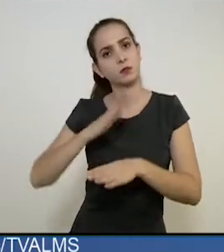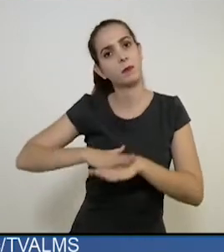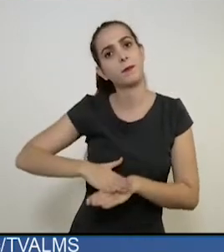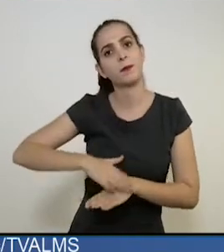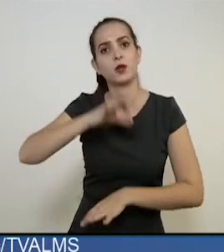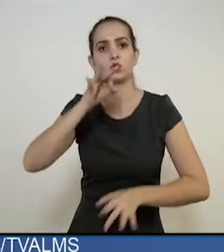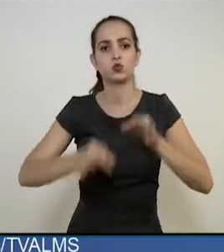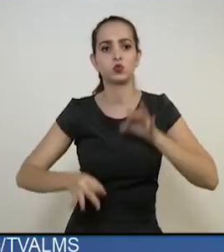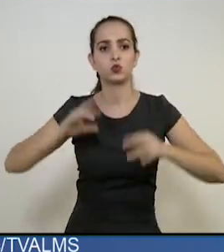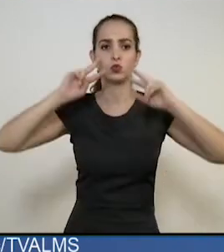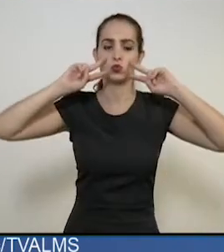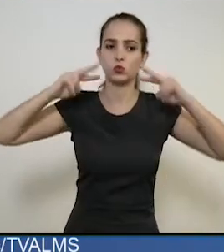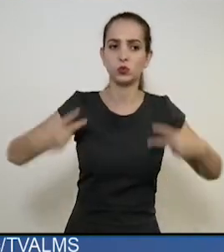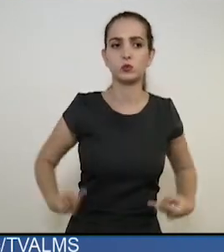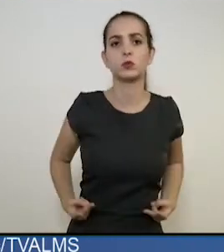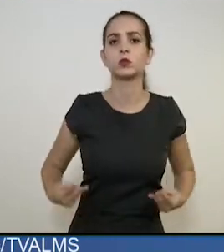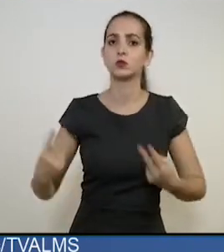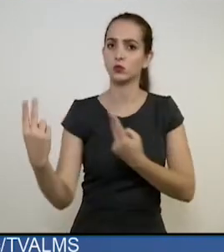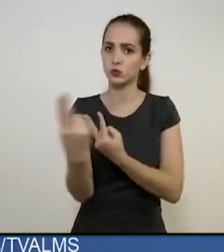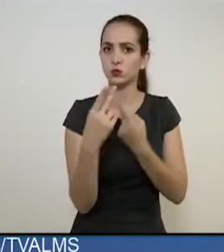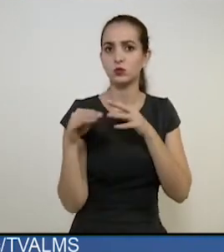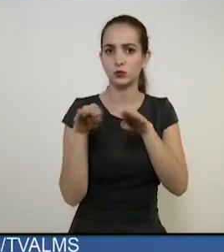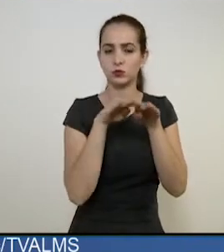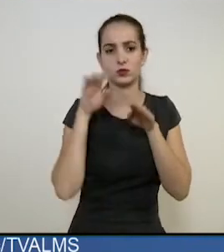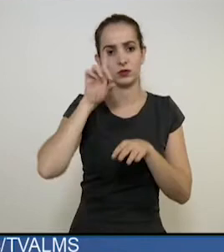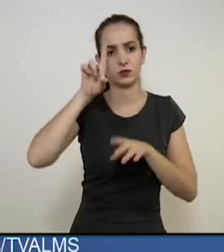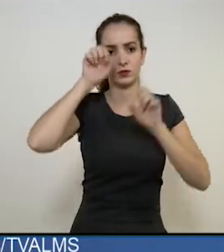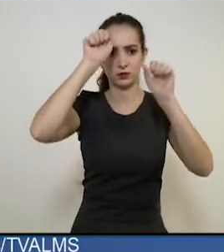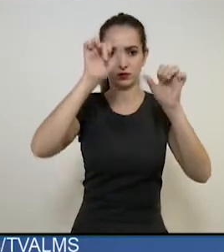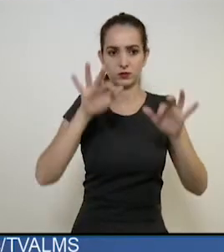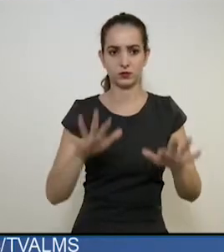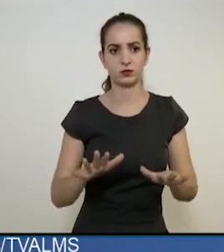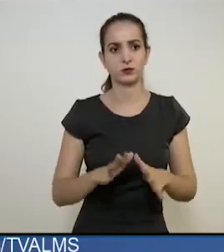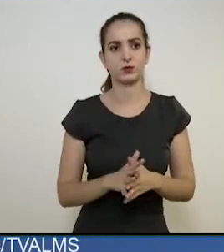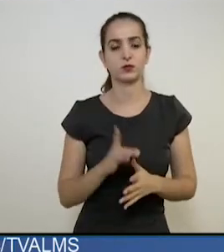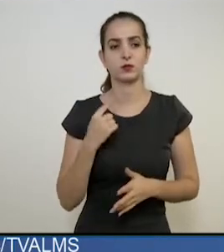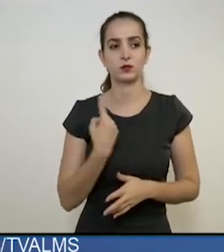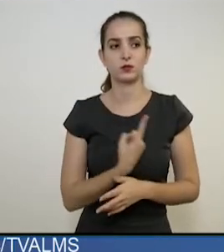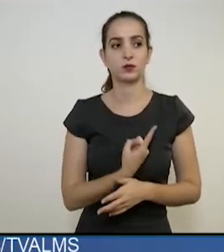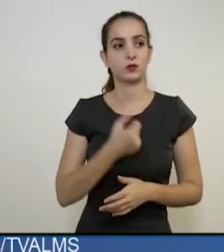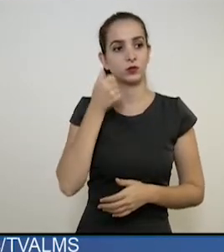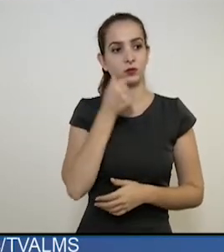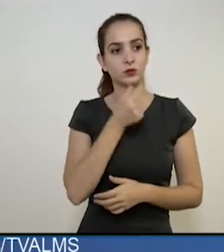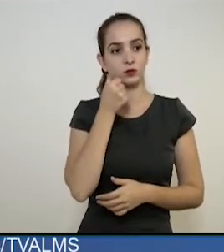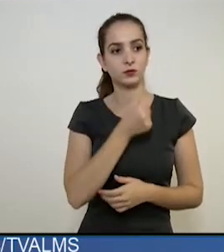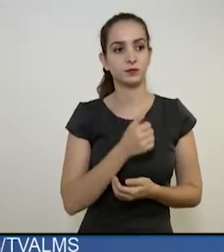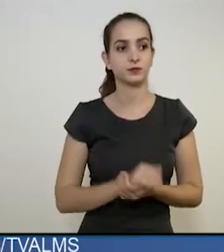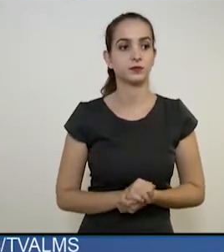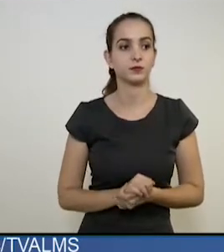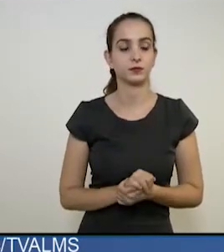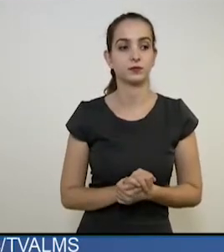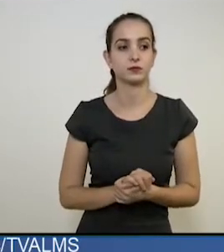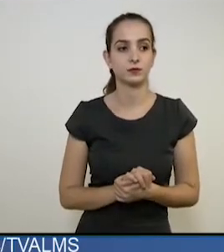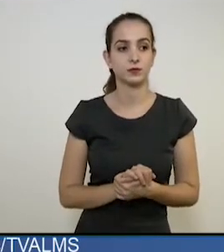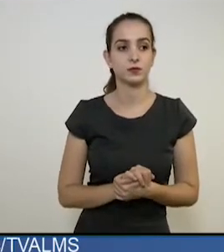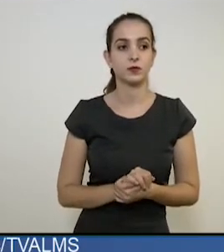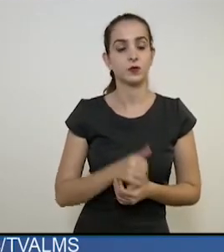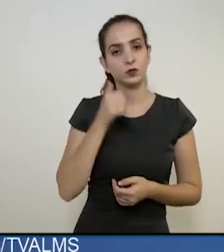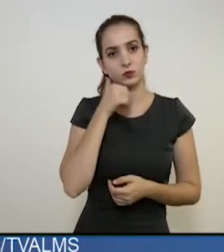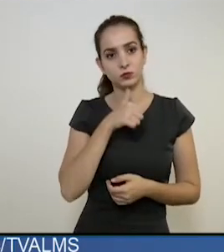justo, mais humano, mais igualitário, né? Deus abençoe a todas nós mulheres, Deus abençoe as